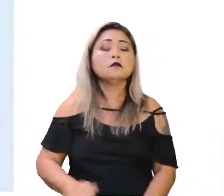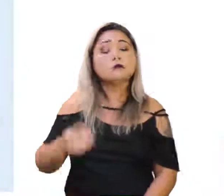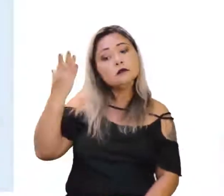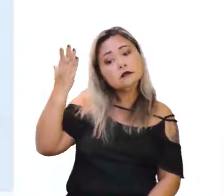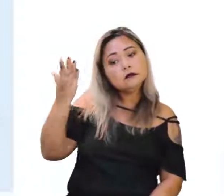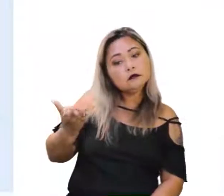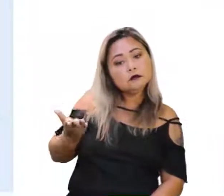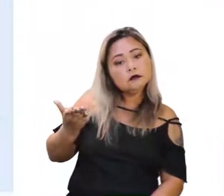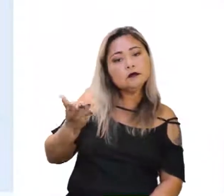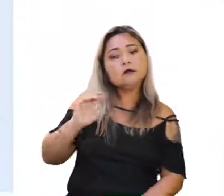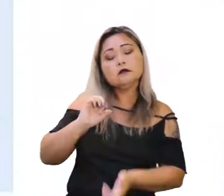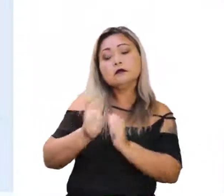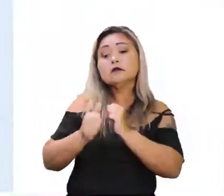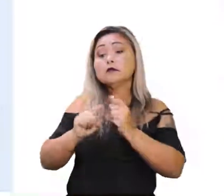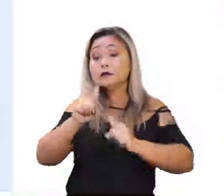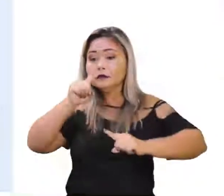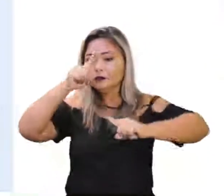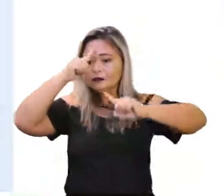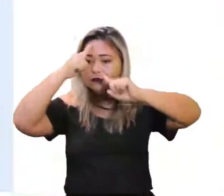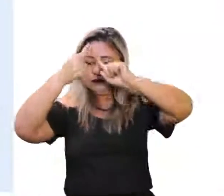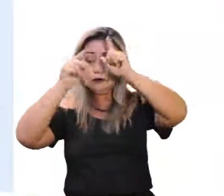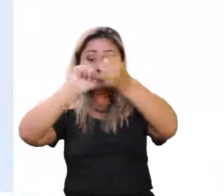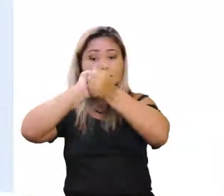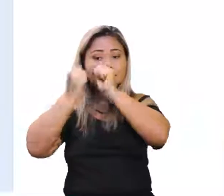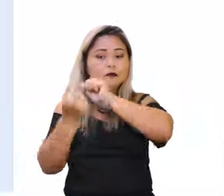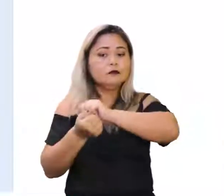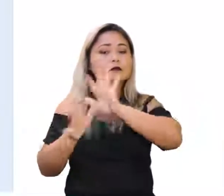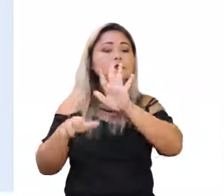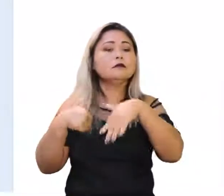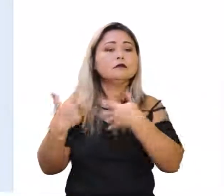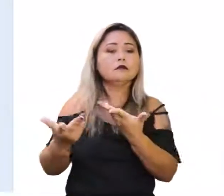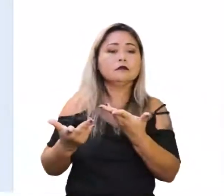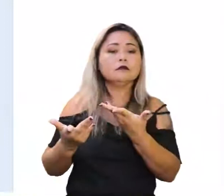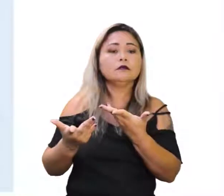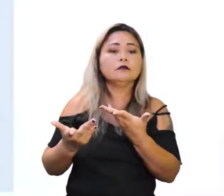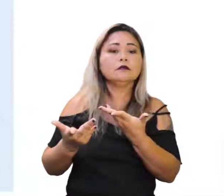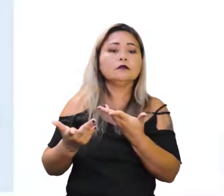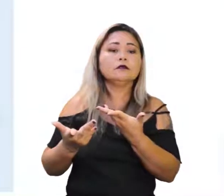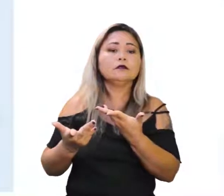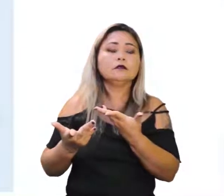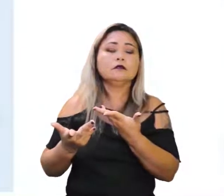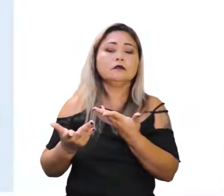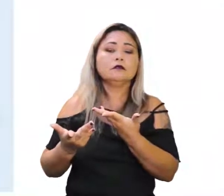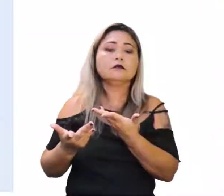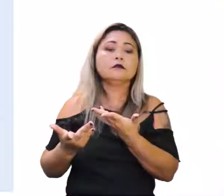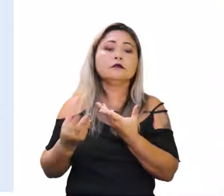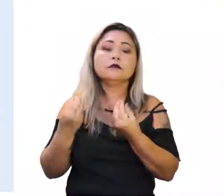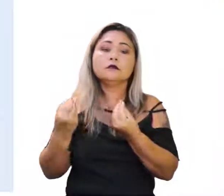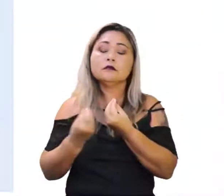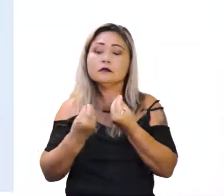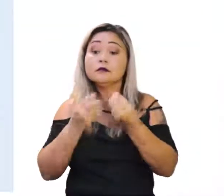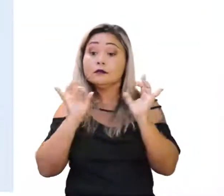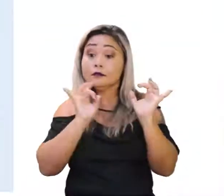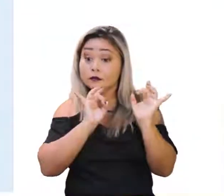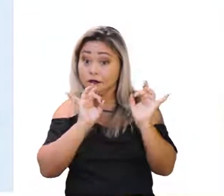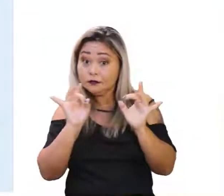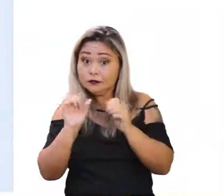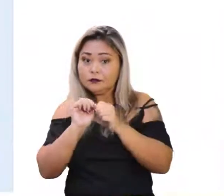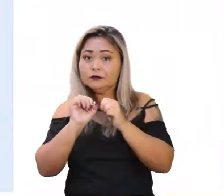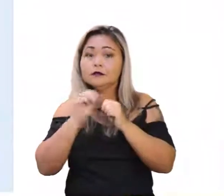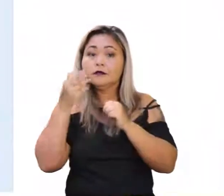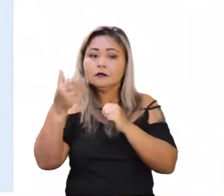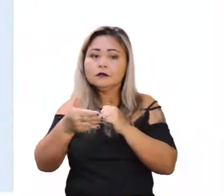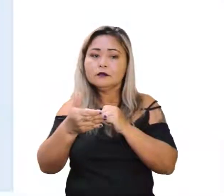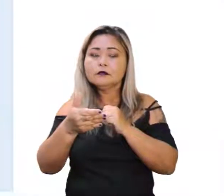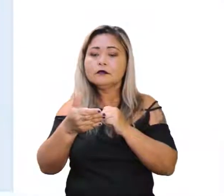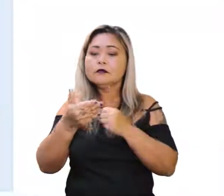desse jogo de improvisação, nós vamos ver como é que vai ser. Vai ser o seguinte. O que torna o jogo especial é o